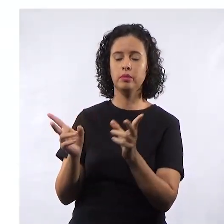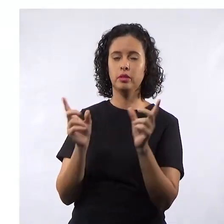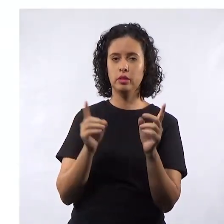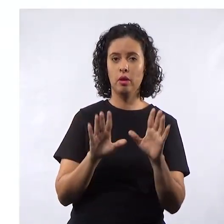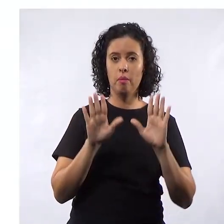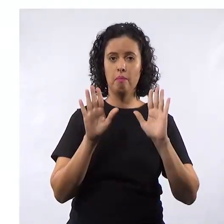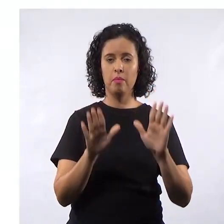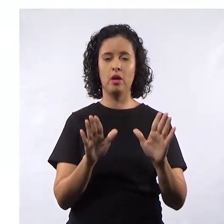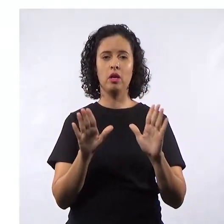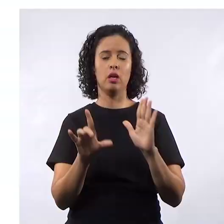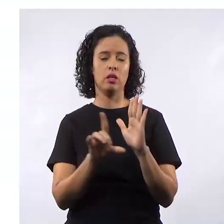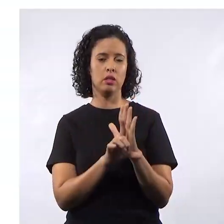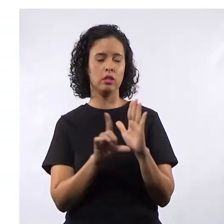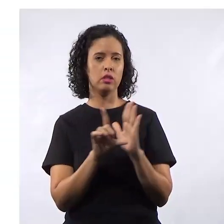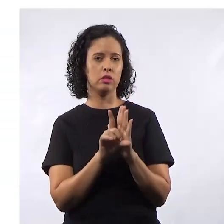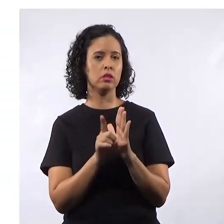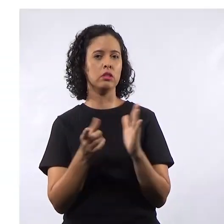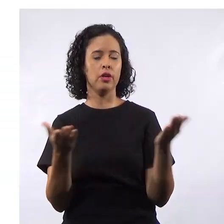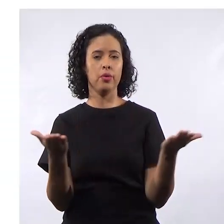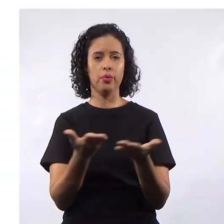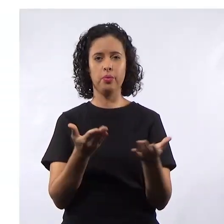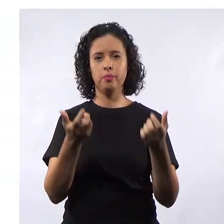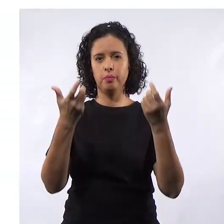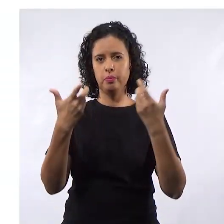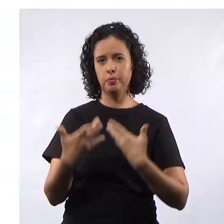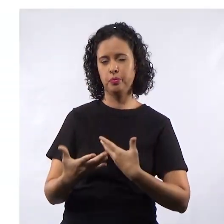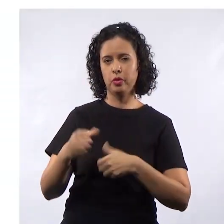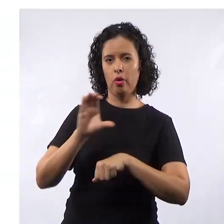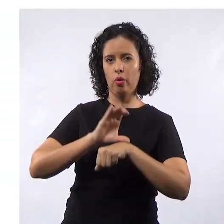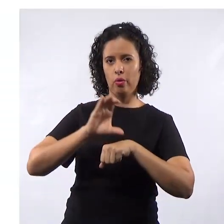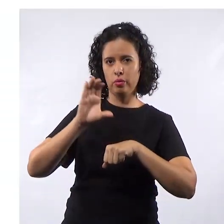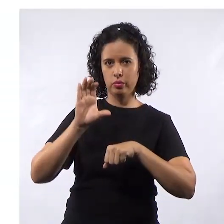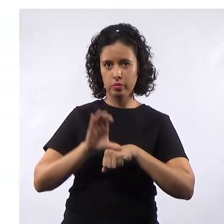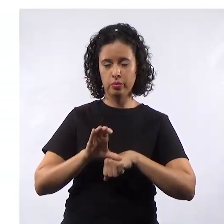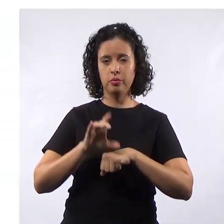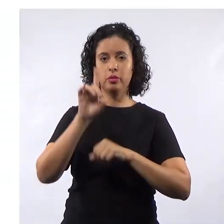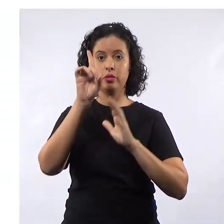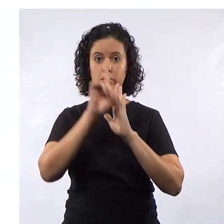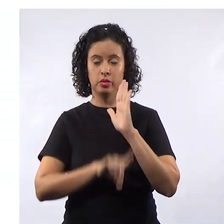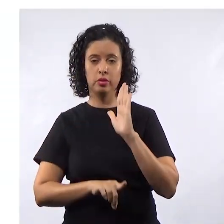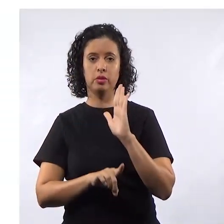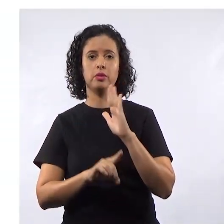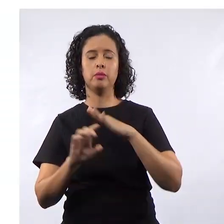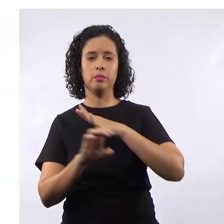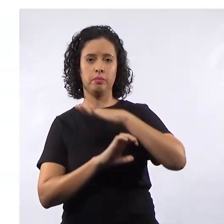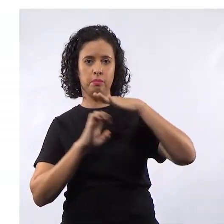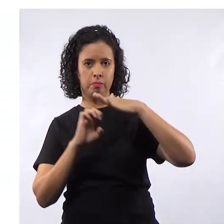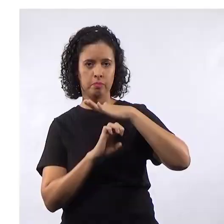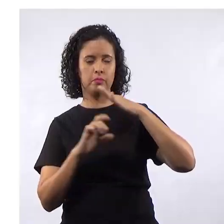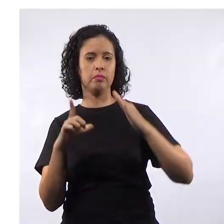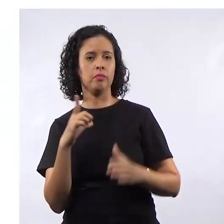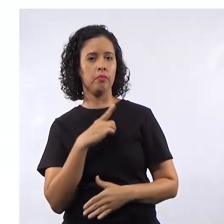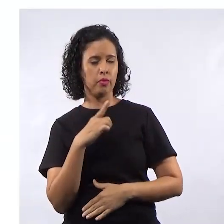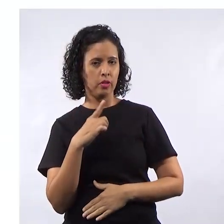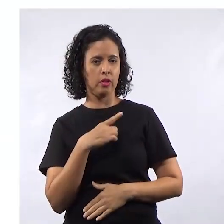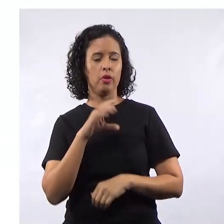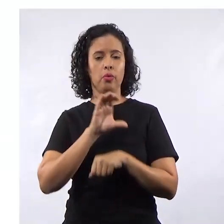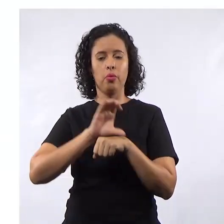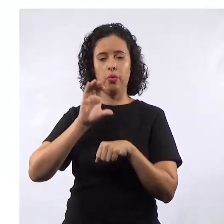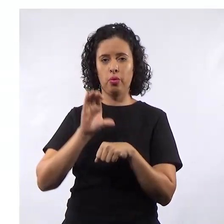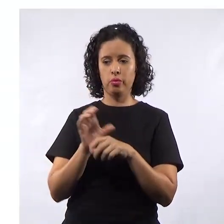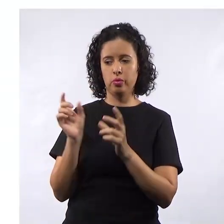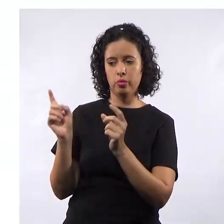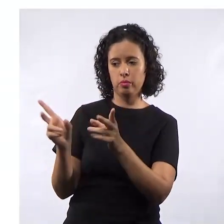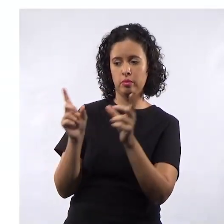atual fala, dentro do Código Civil, né, sobre o direito empresarial. Lembrando que existe ainda o Código Comercial,